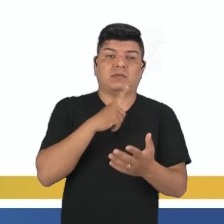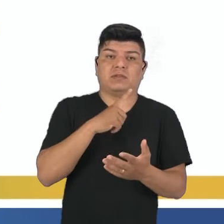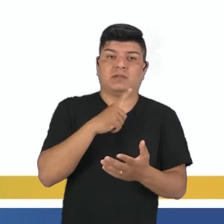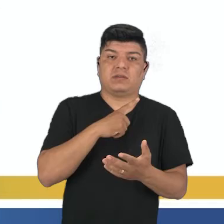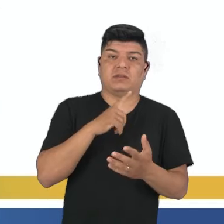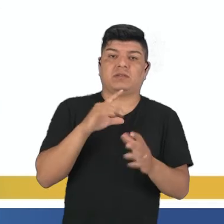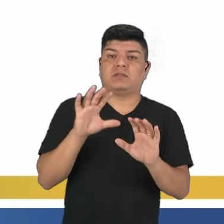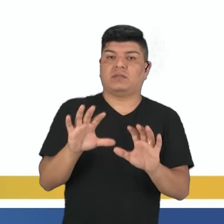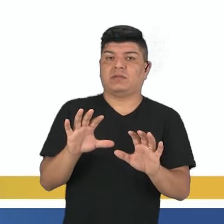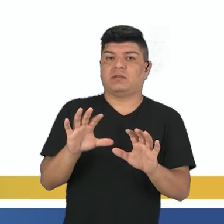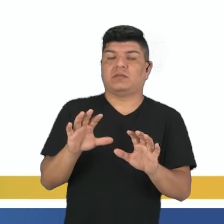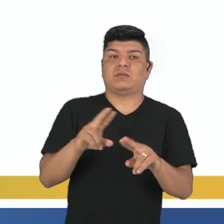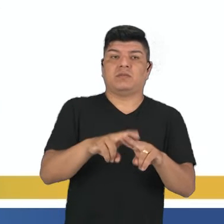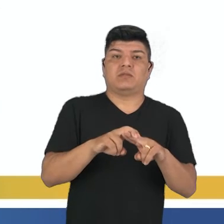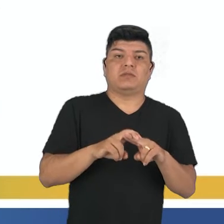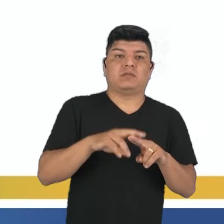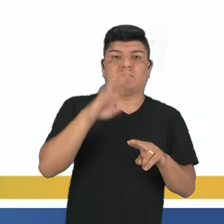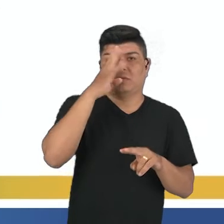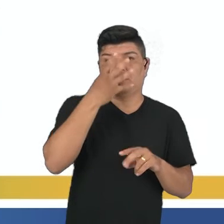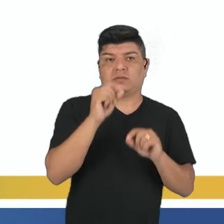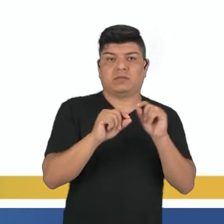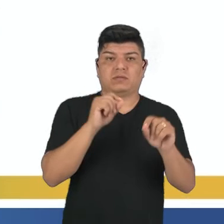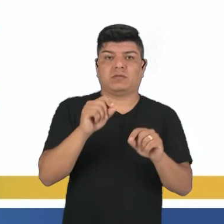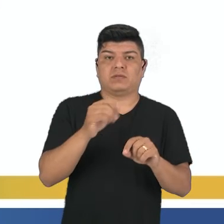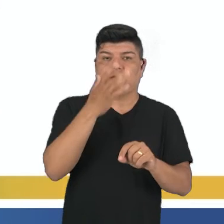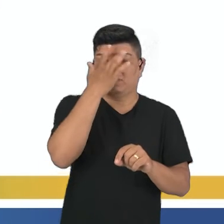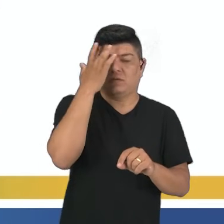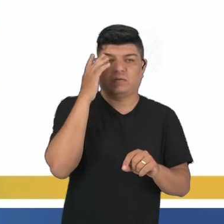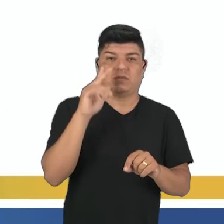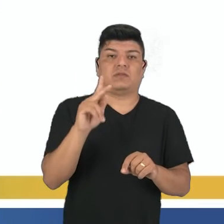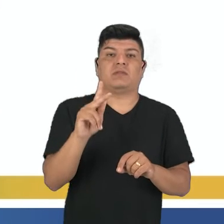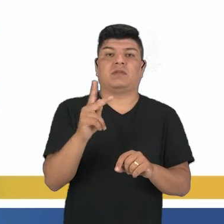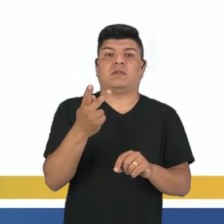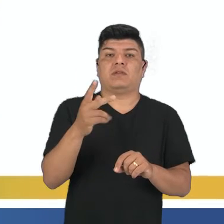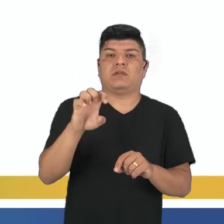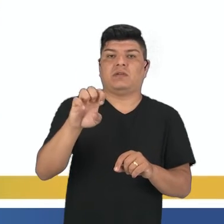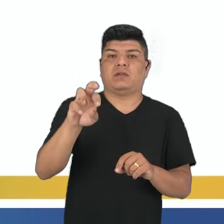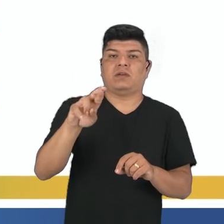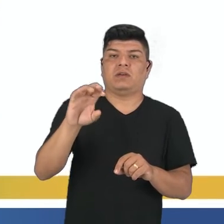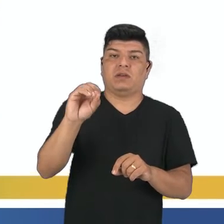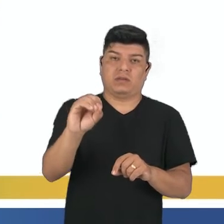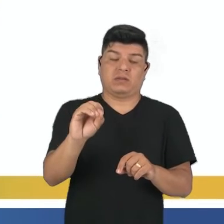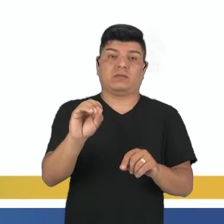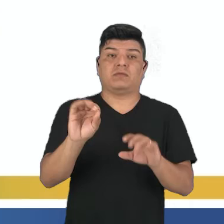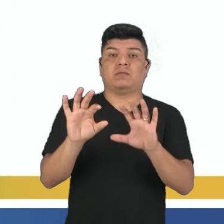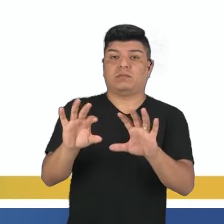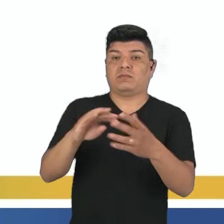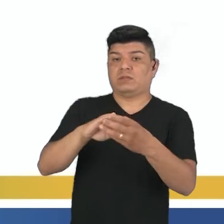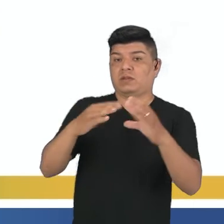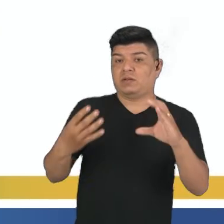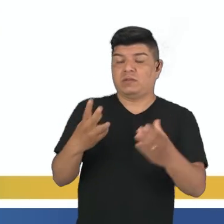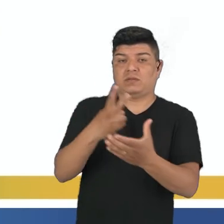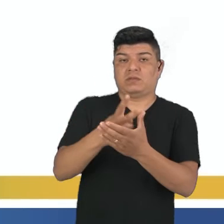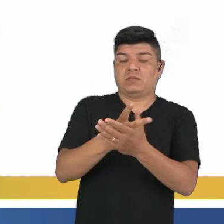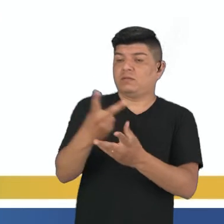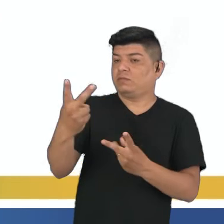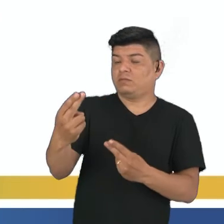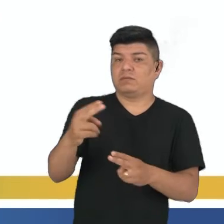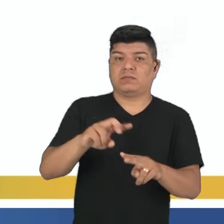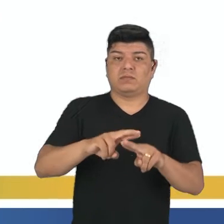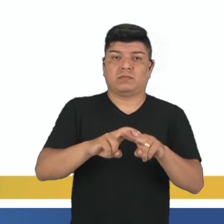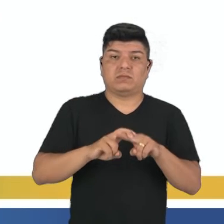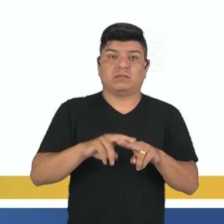essa proporção. Então, ele descobriu que quando os indivíduos são heterozigotos para as características, essa será sempre a proporção. Com